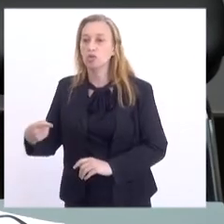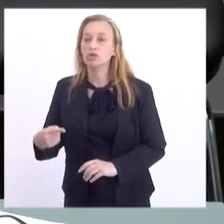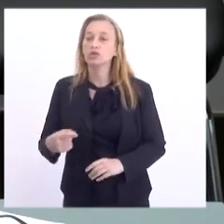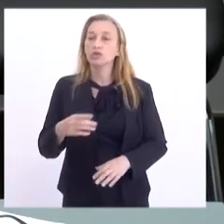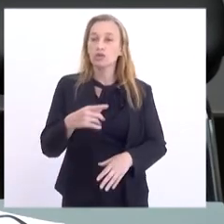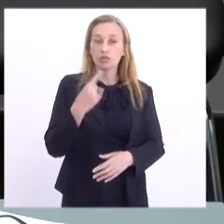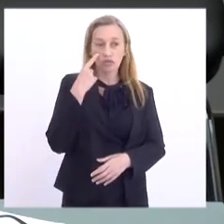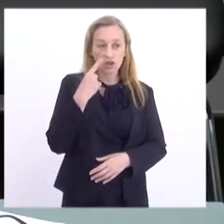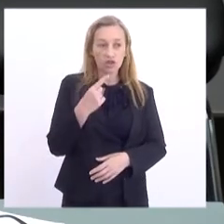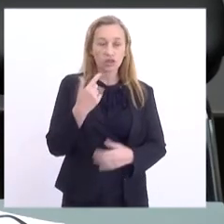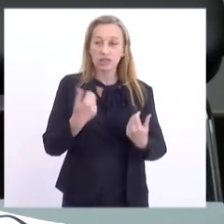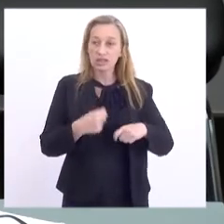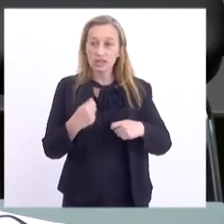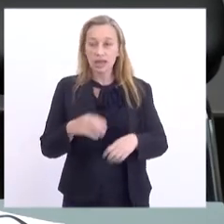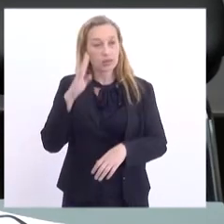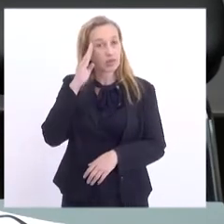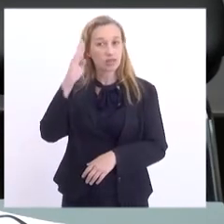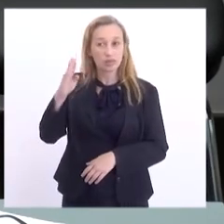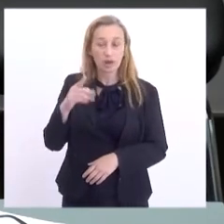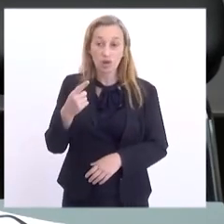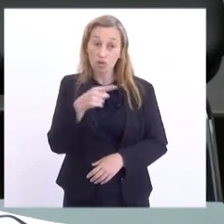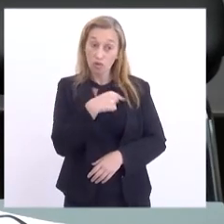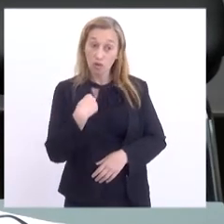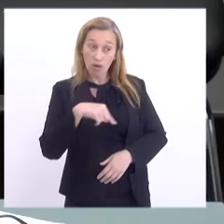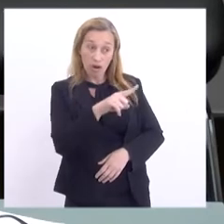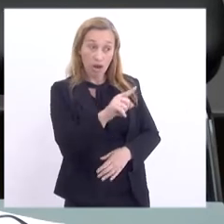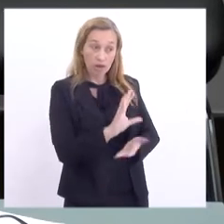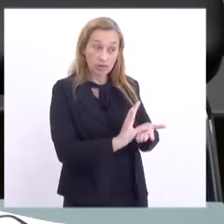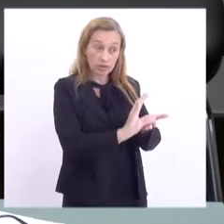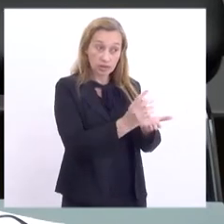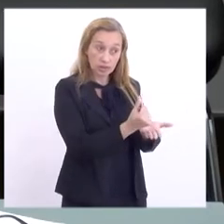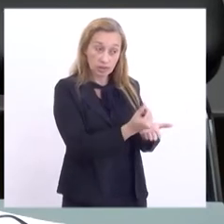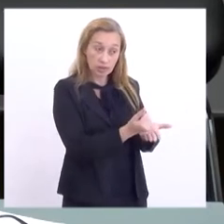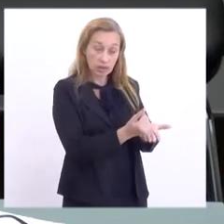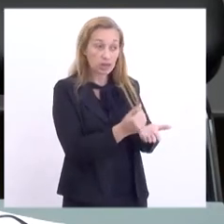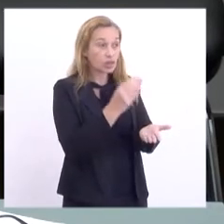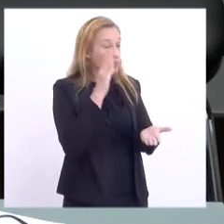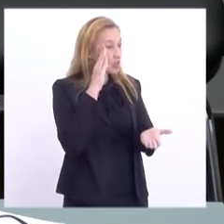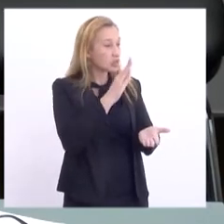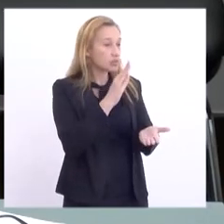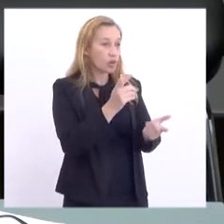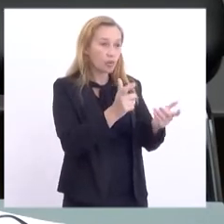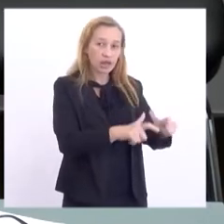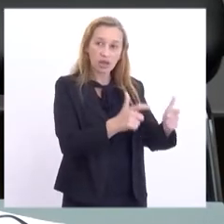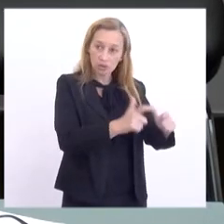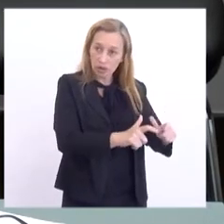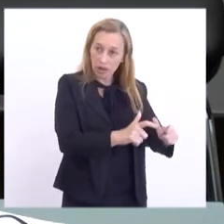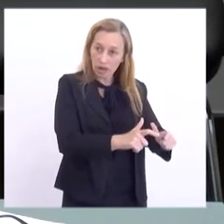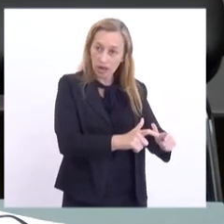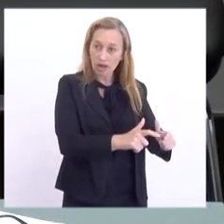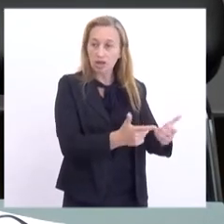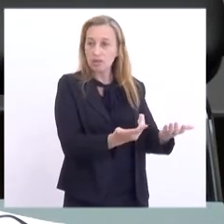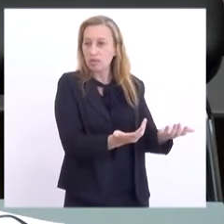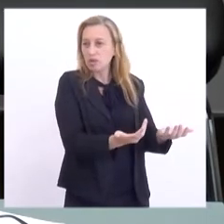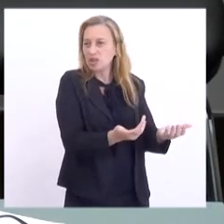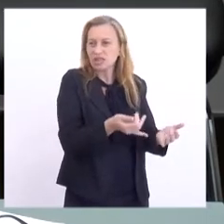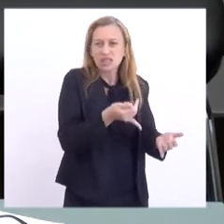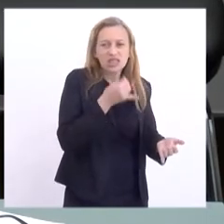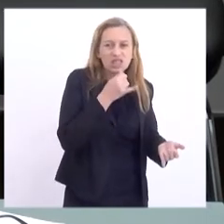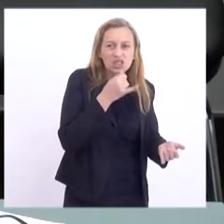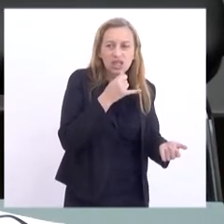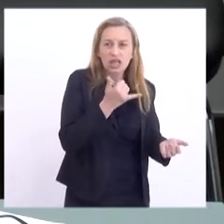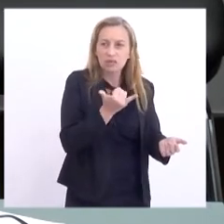dessa eu vou lá nas ações orçamentárias que são aderentes aquela prioridade com uma uma catástrofe viu um